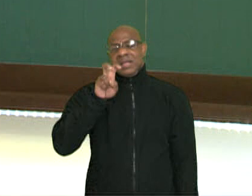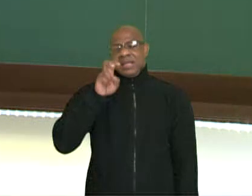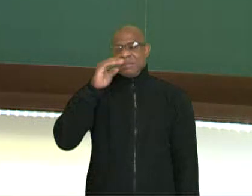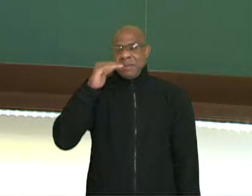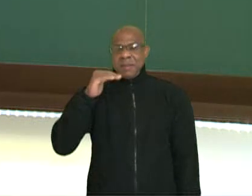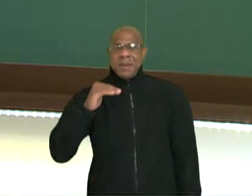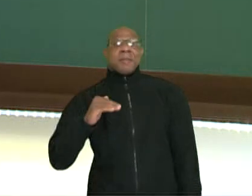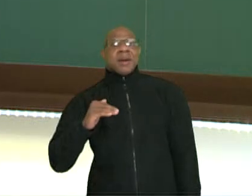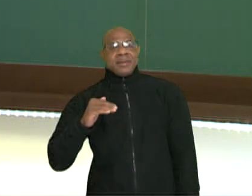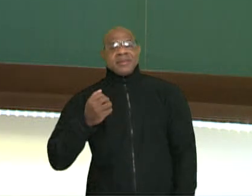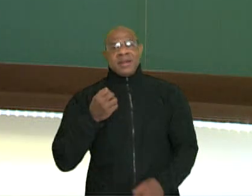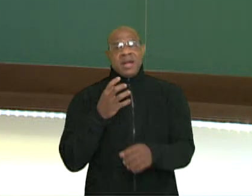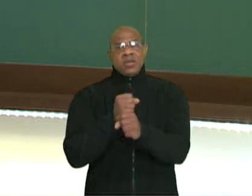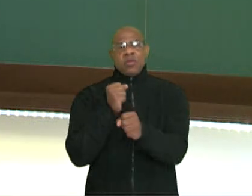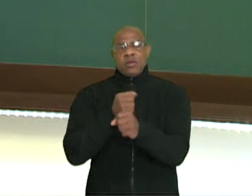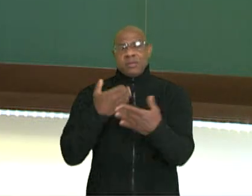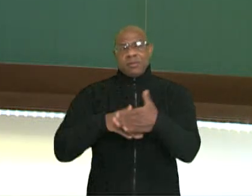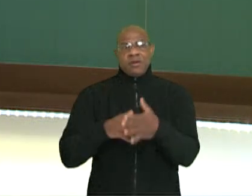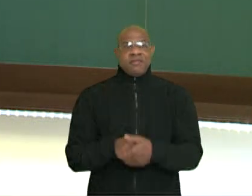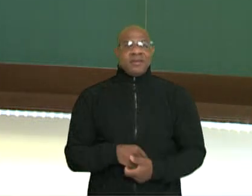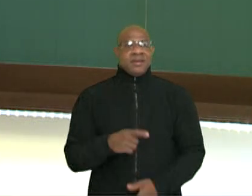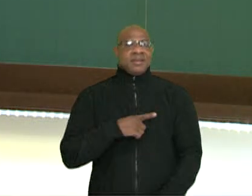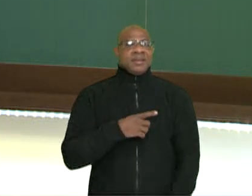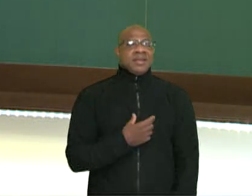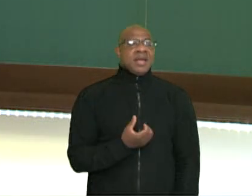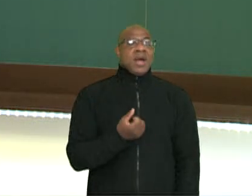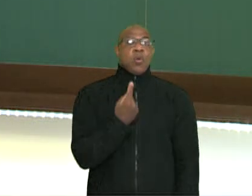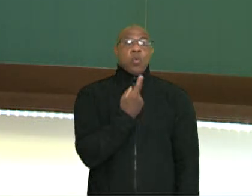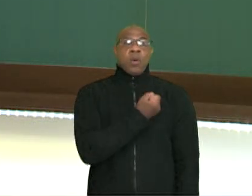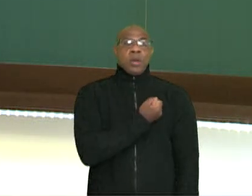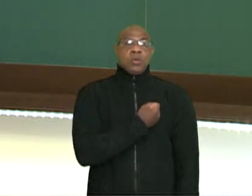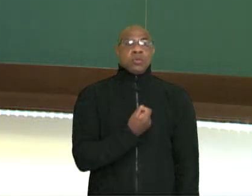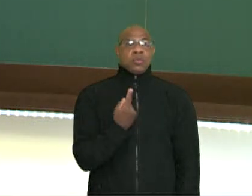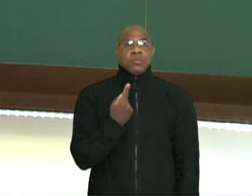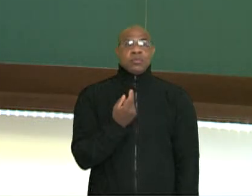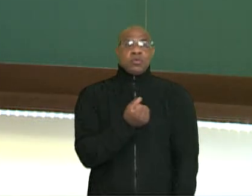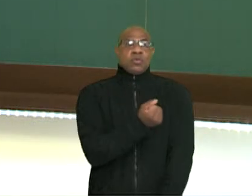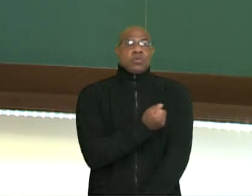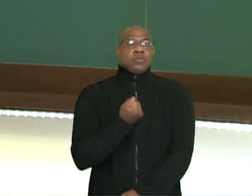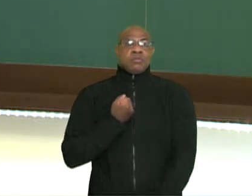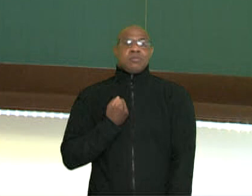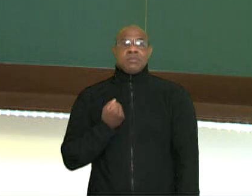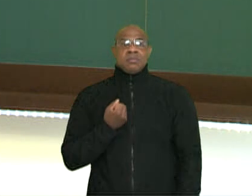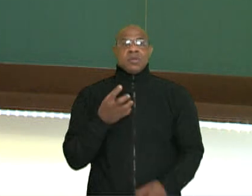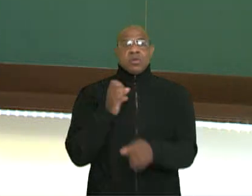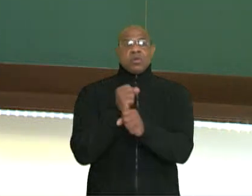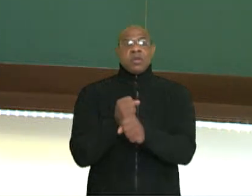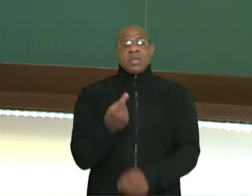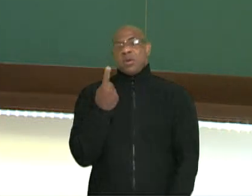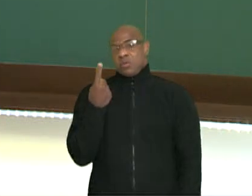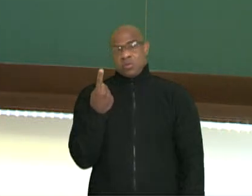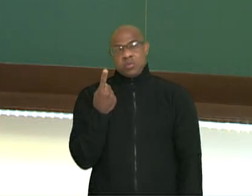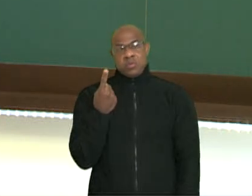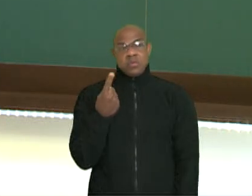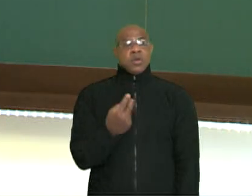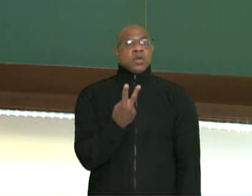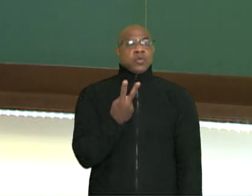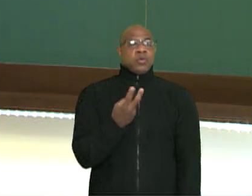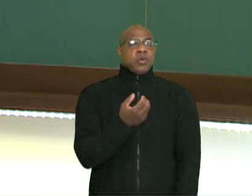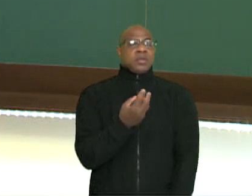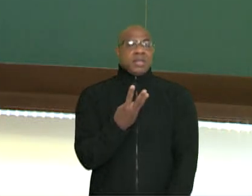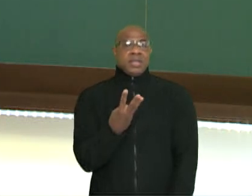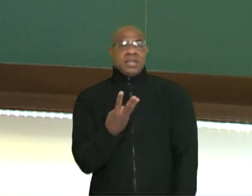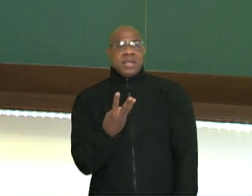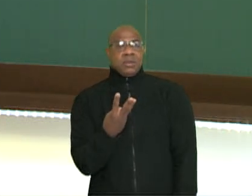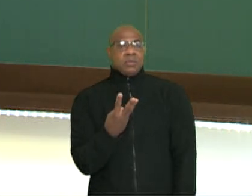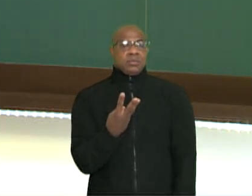olhar o gráfico ali, né? Eu tenho um aluno com média 1, ó, um aluno. Três alunos com média 3, dois alunos com média